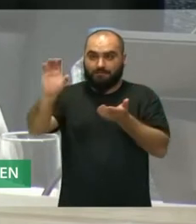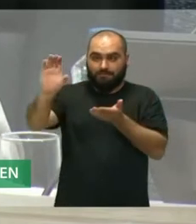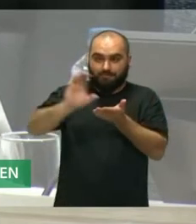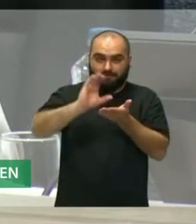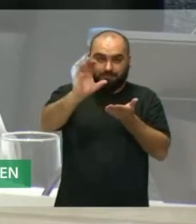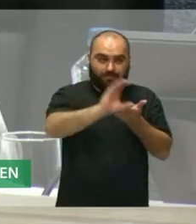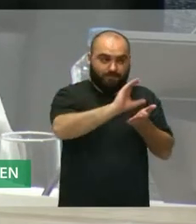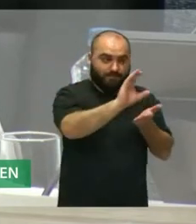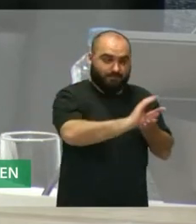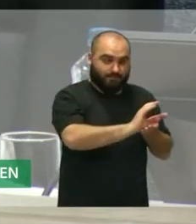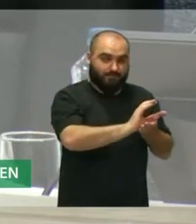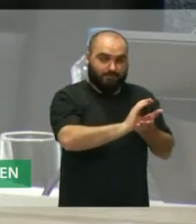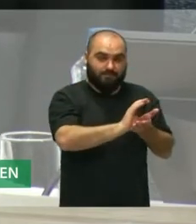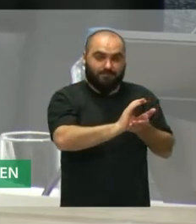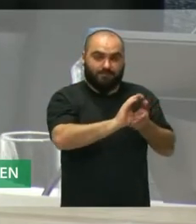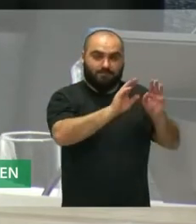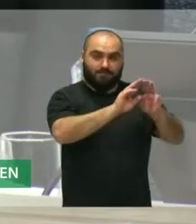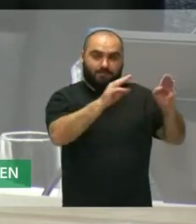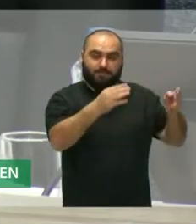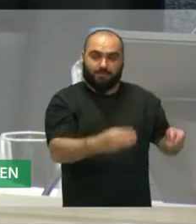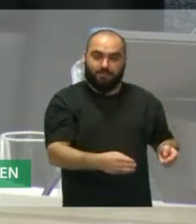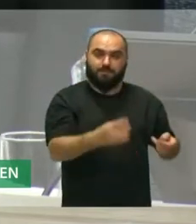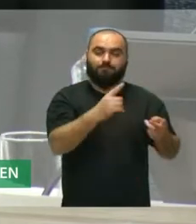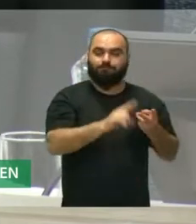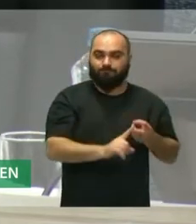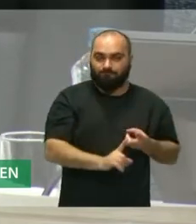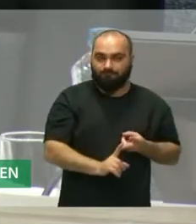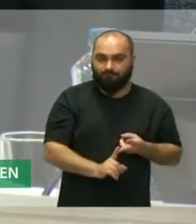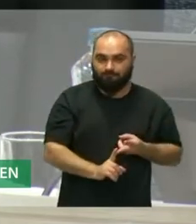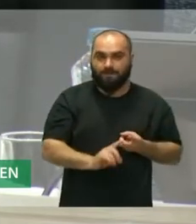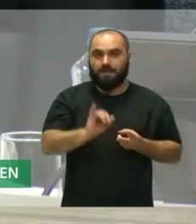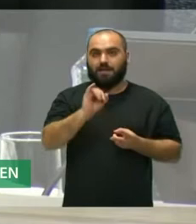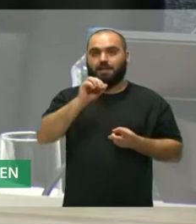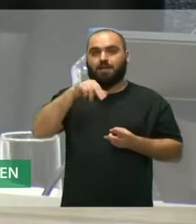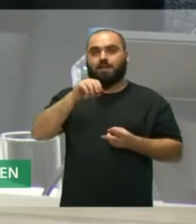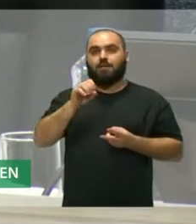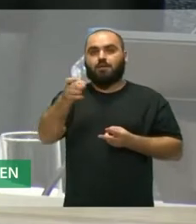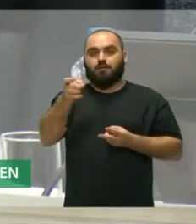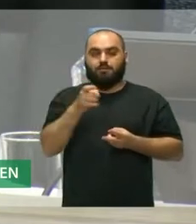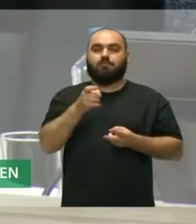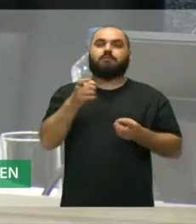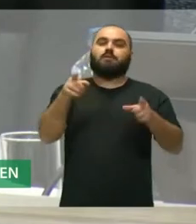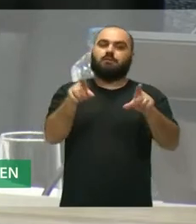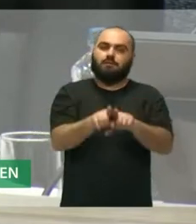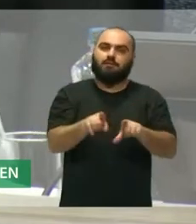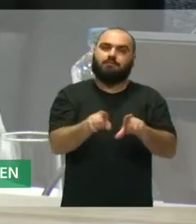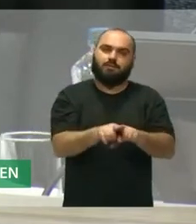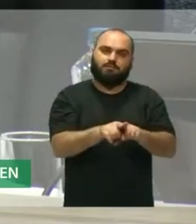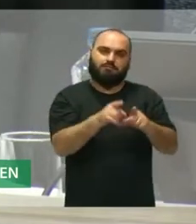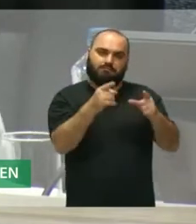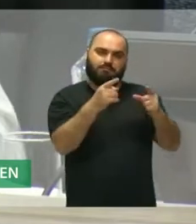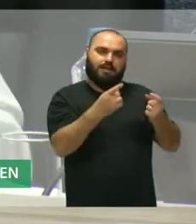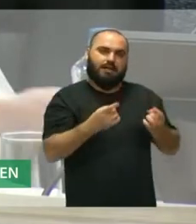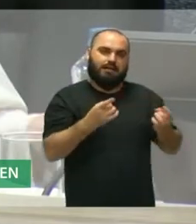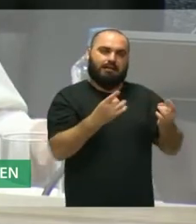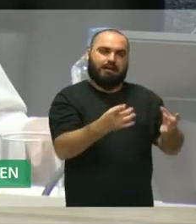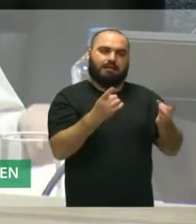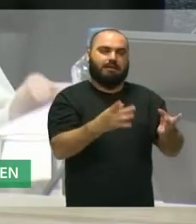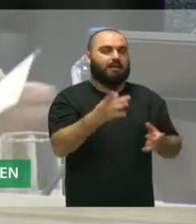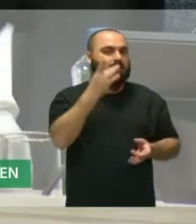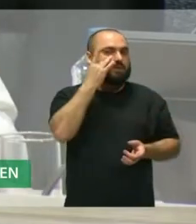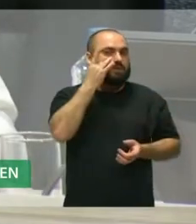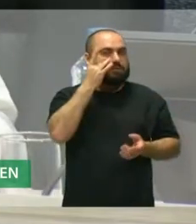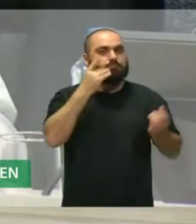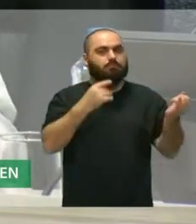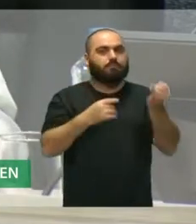ligado ainda a mobiliário, a parte de inox e também a discussão do custeio. Para a gente é importante